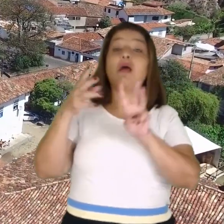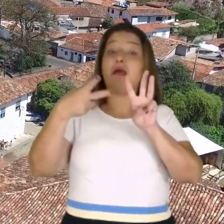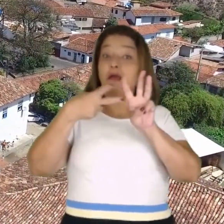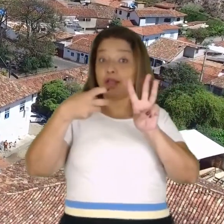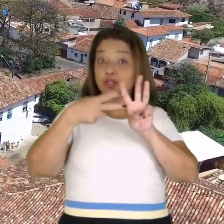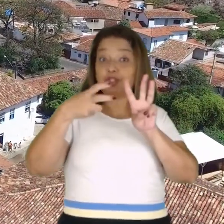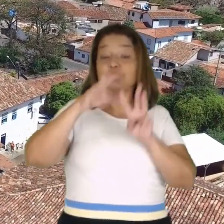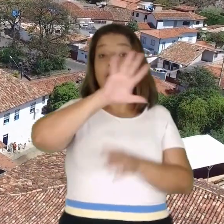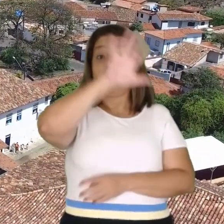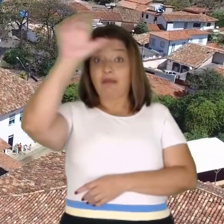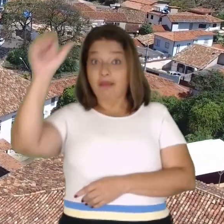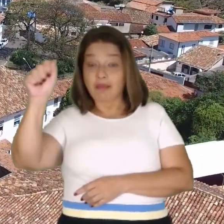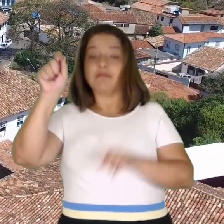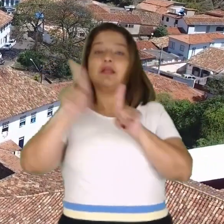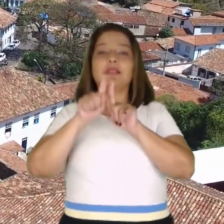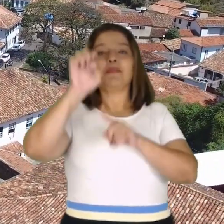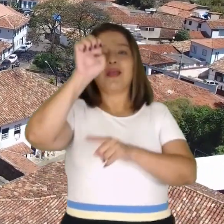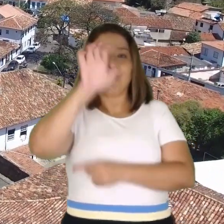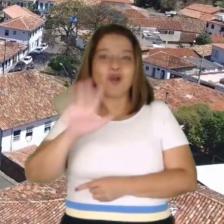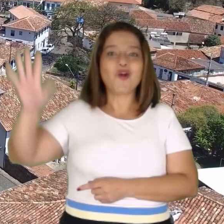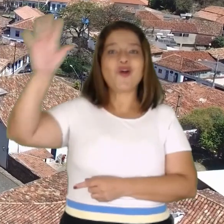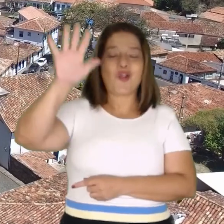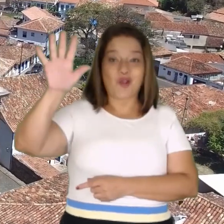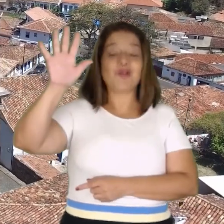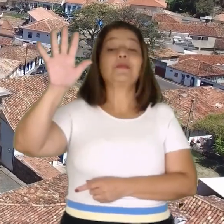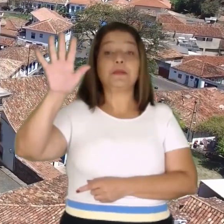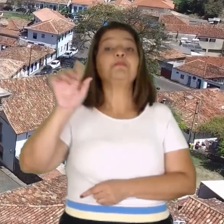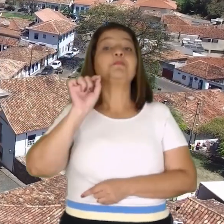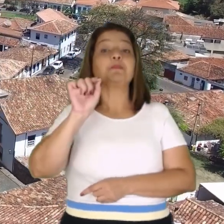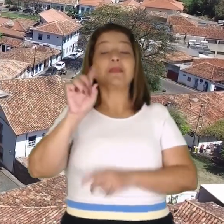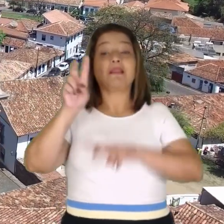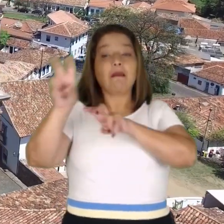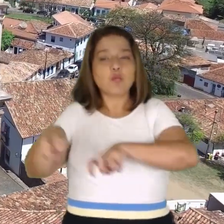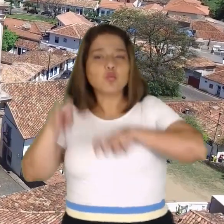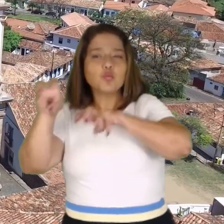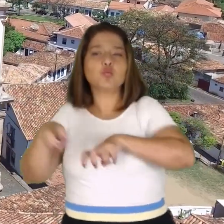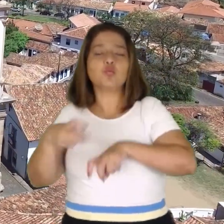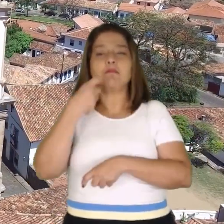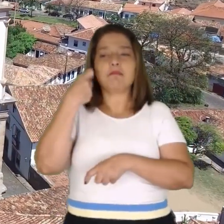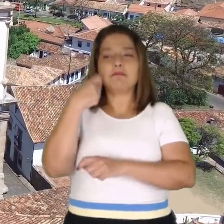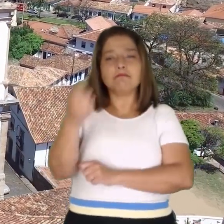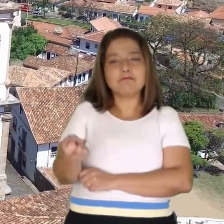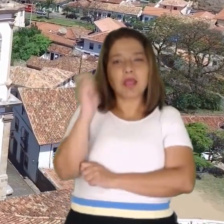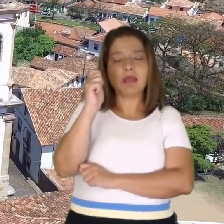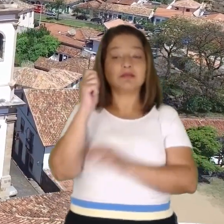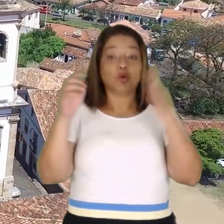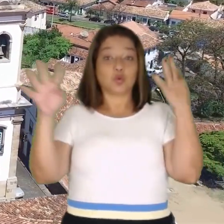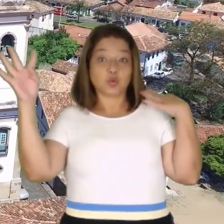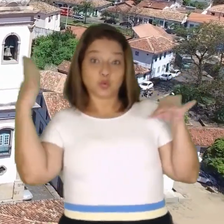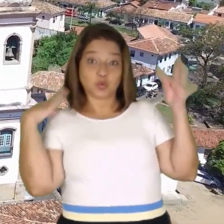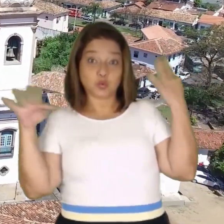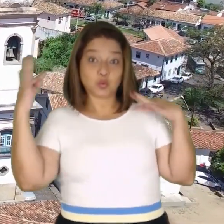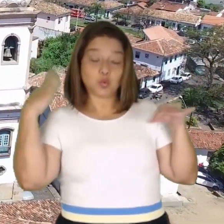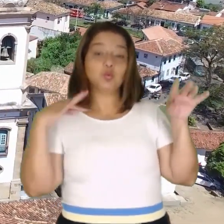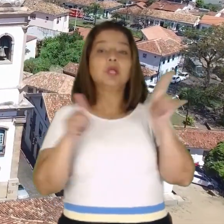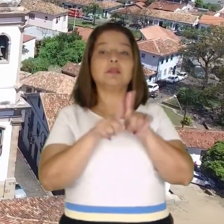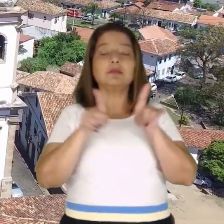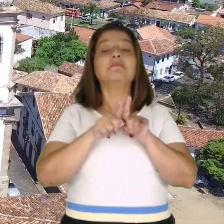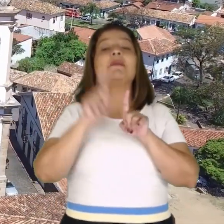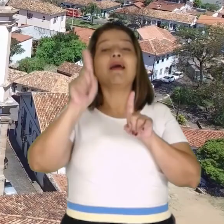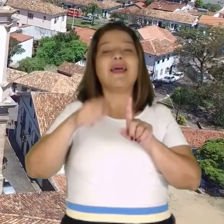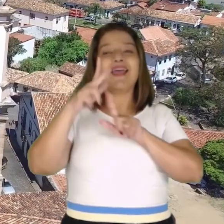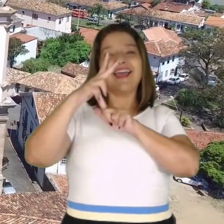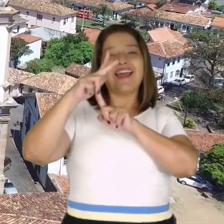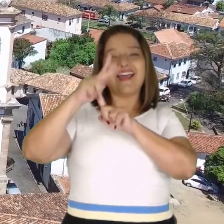influências indígenas, africanas e europeias. A agricultura, a pesca, o turismo e